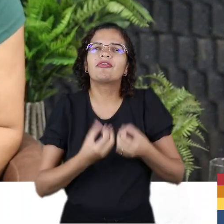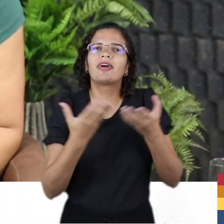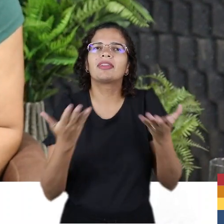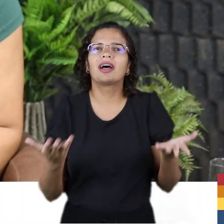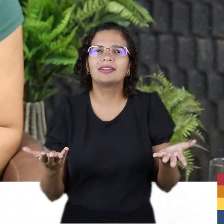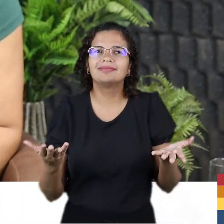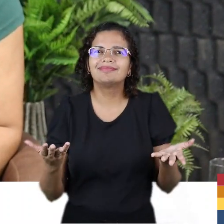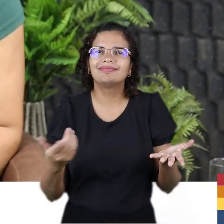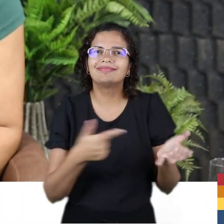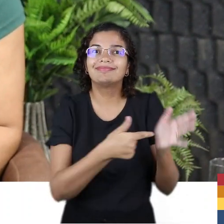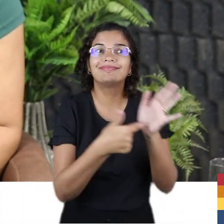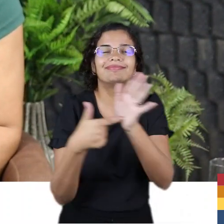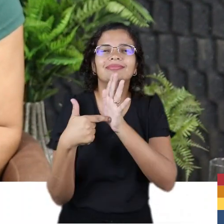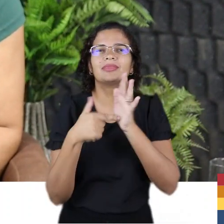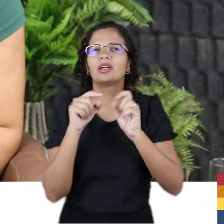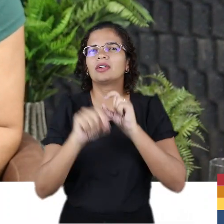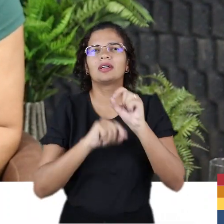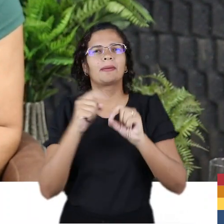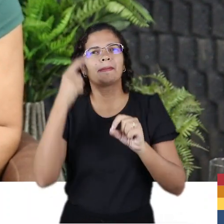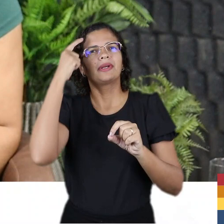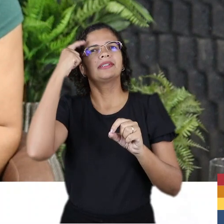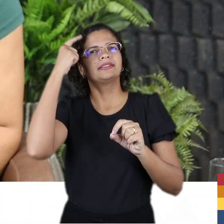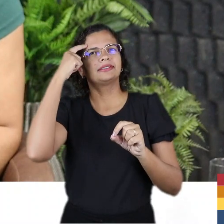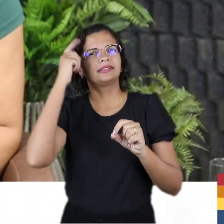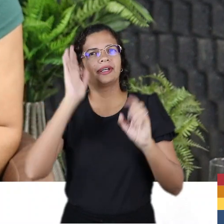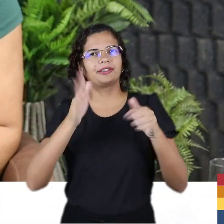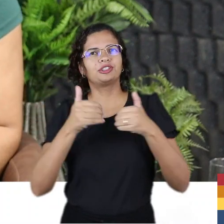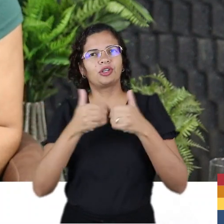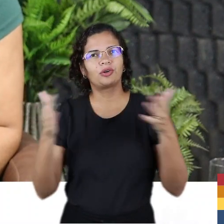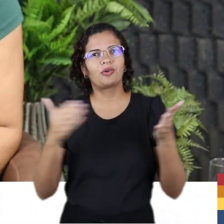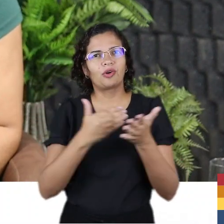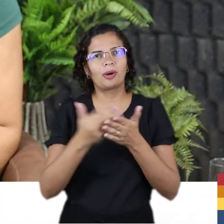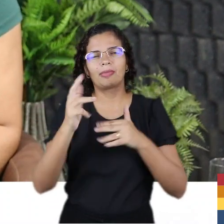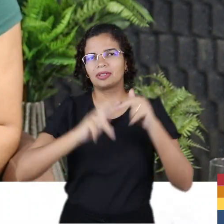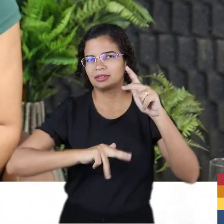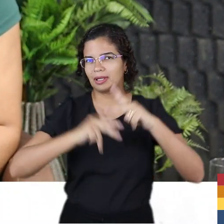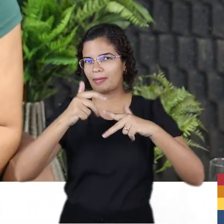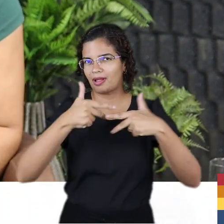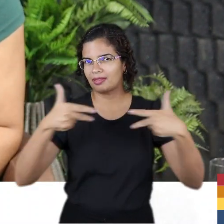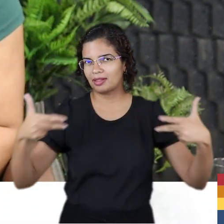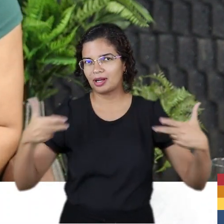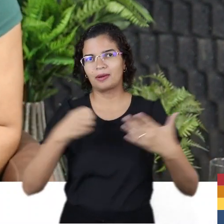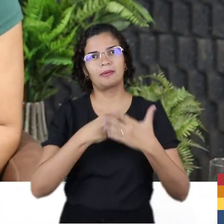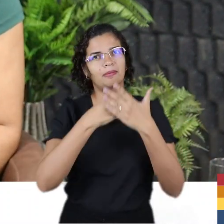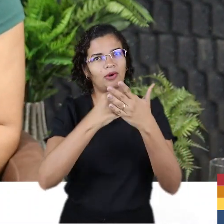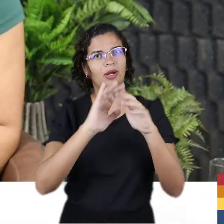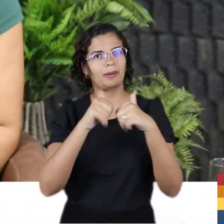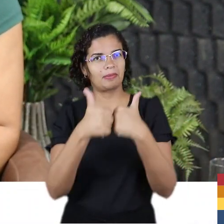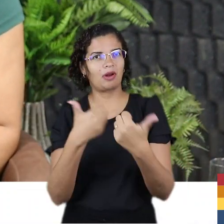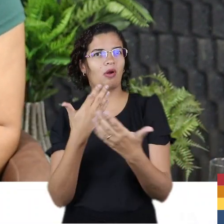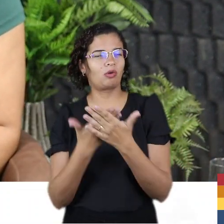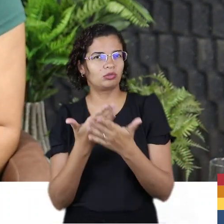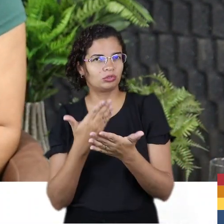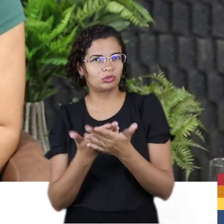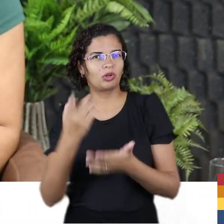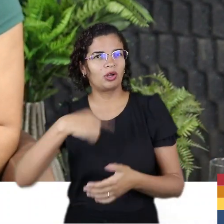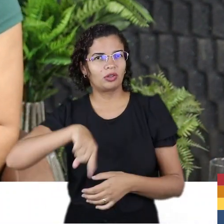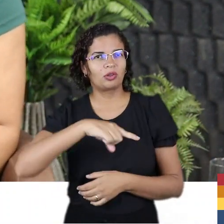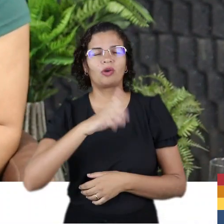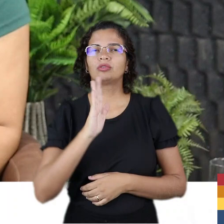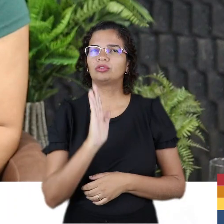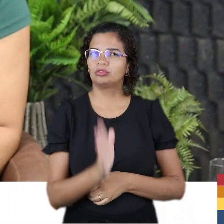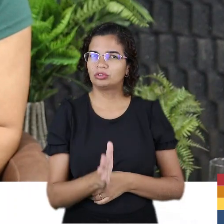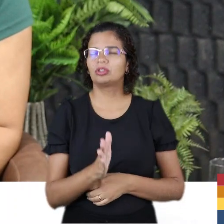acontece, de fato, as práticas que promovem a aprendizagem, que asseguram o direito do estudante de aprender,